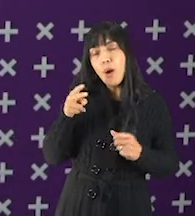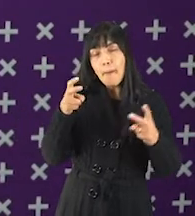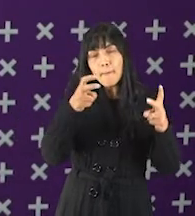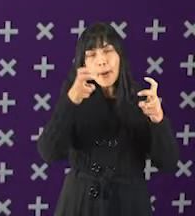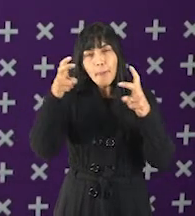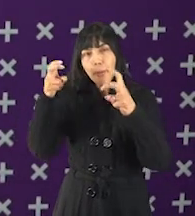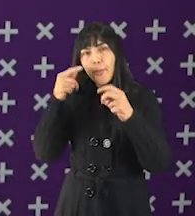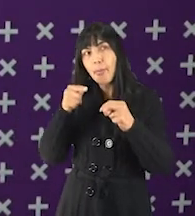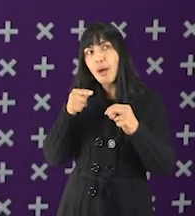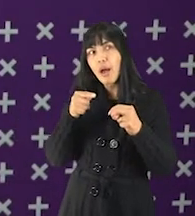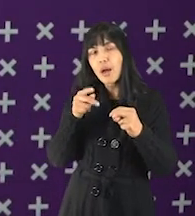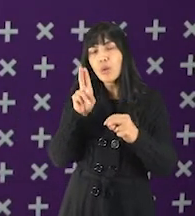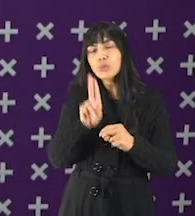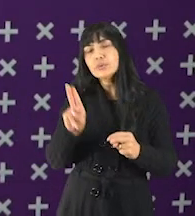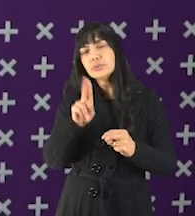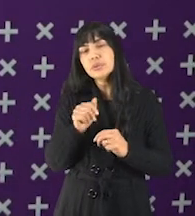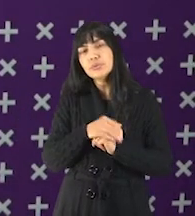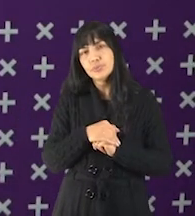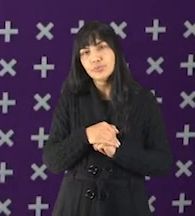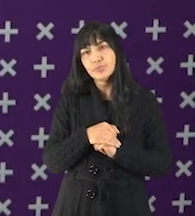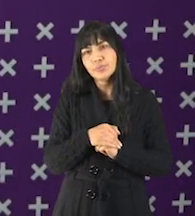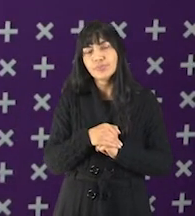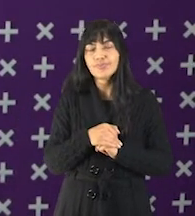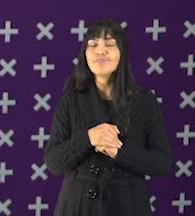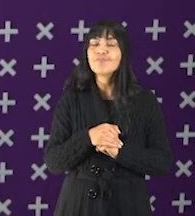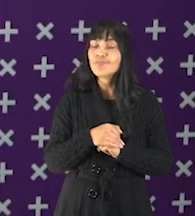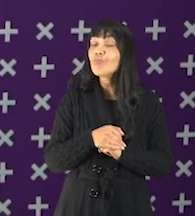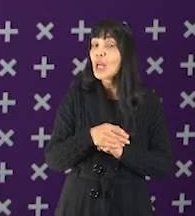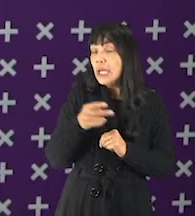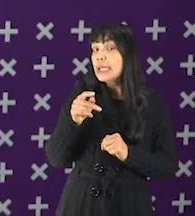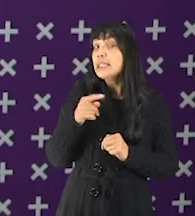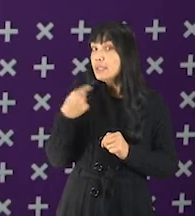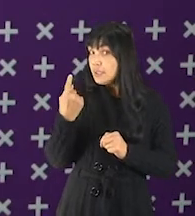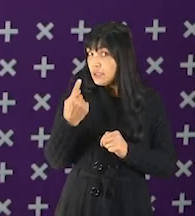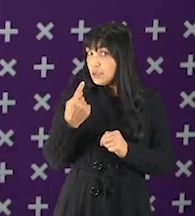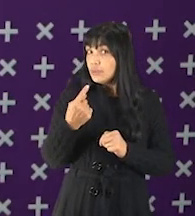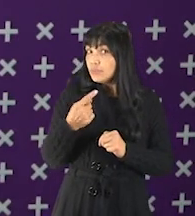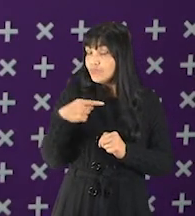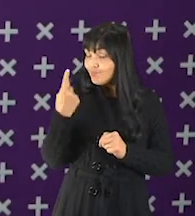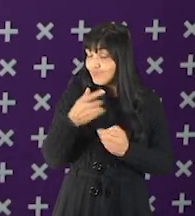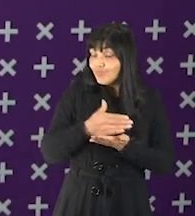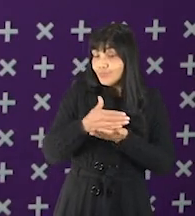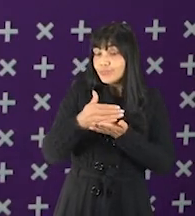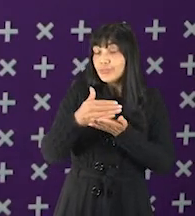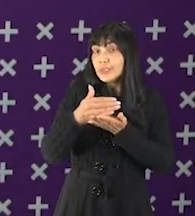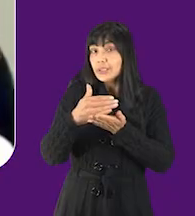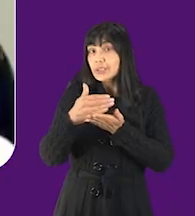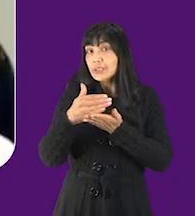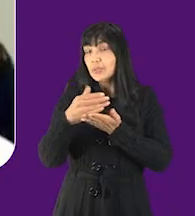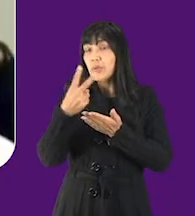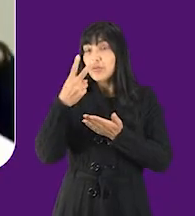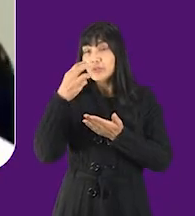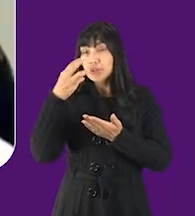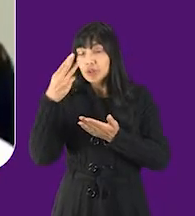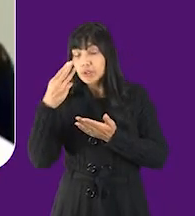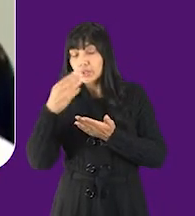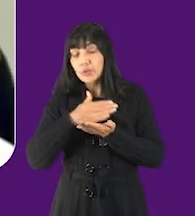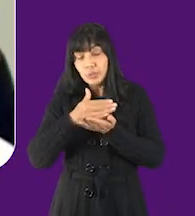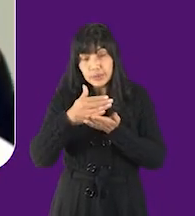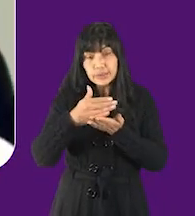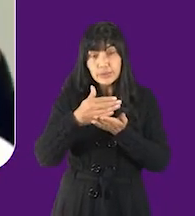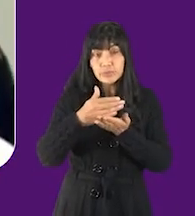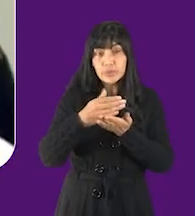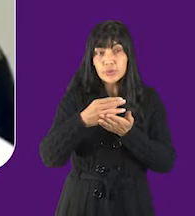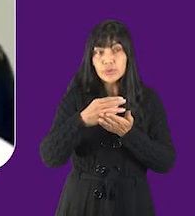puderam observar com essa aplicação? Olha, nós começamos coincidência ou não, quando eu entrei na empresa, 23 anos atrás,